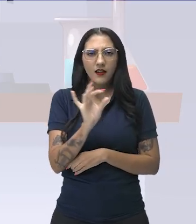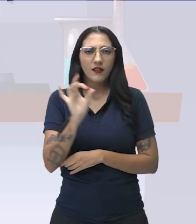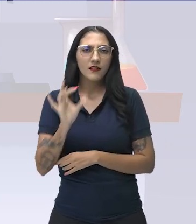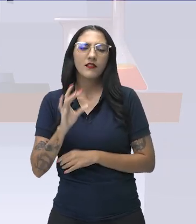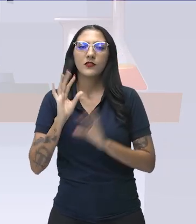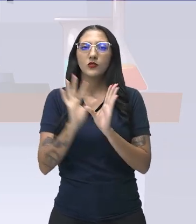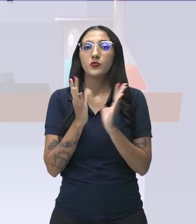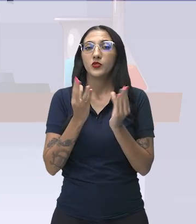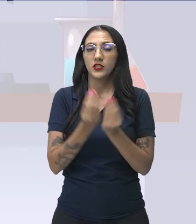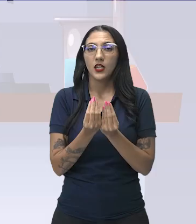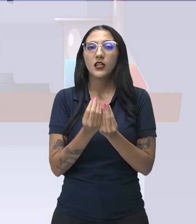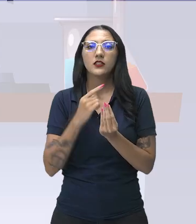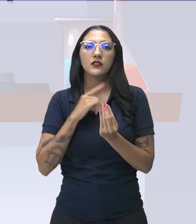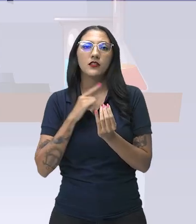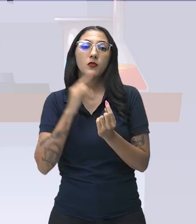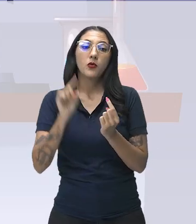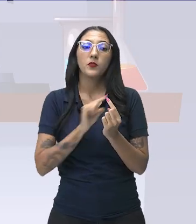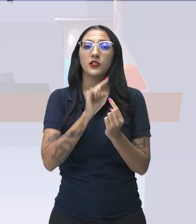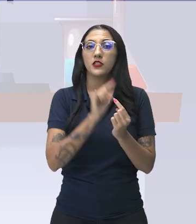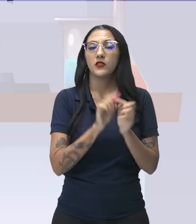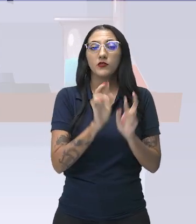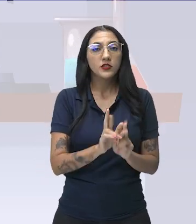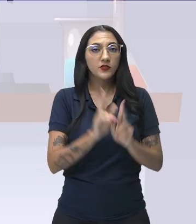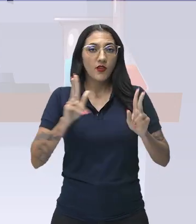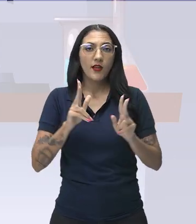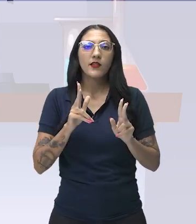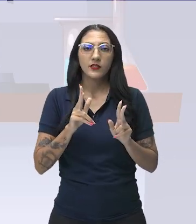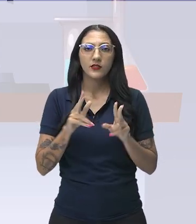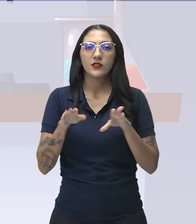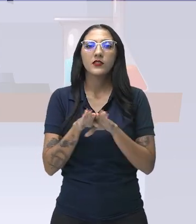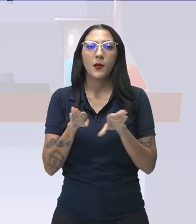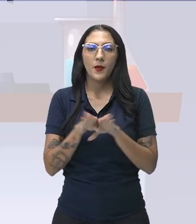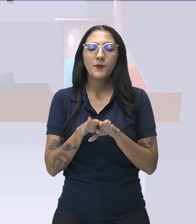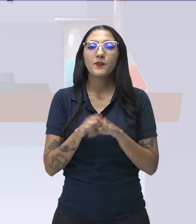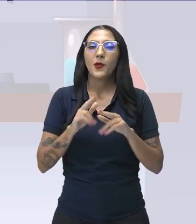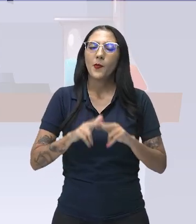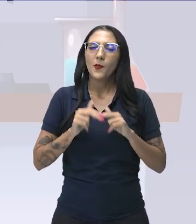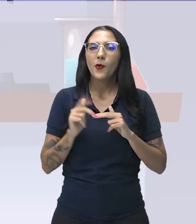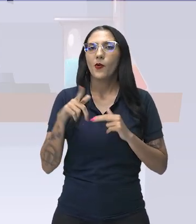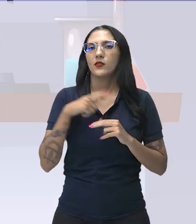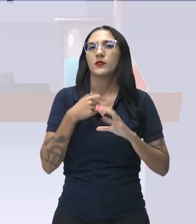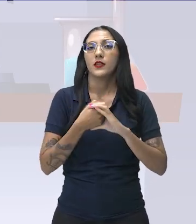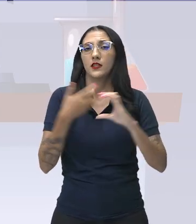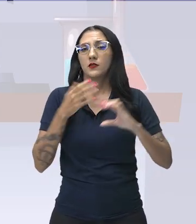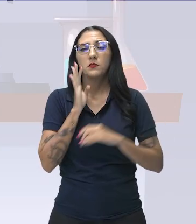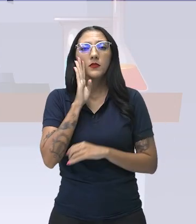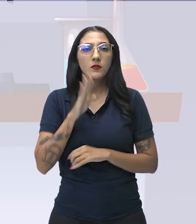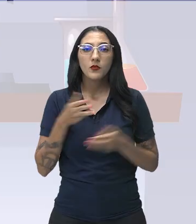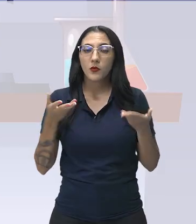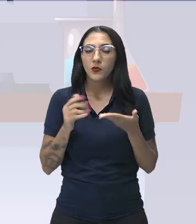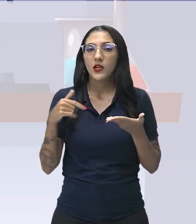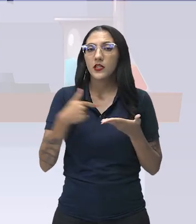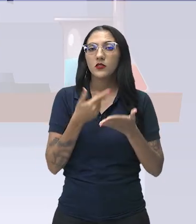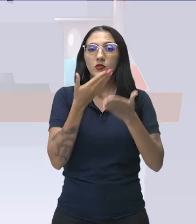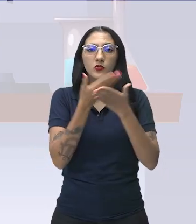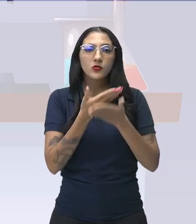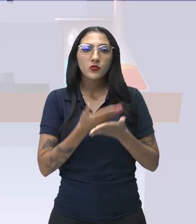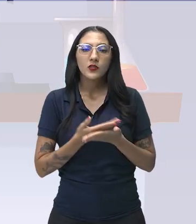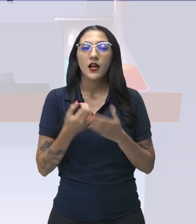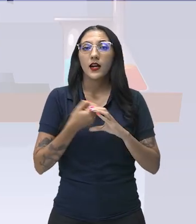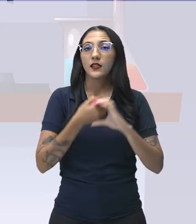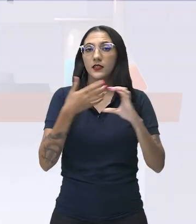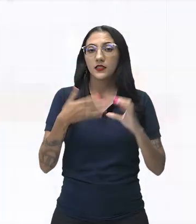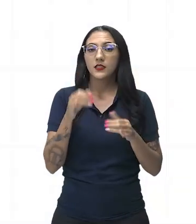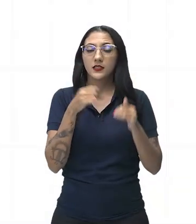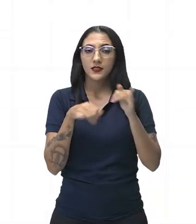uma aplicação e uma finalidade de como ela vai atuar. E isso é um princípio do que trabalharemos hoje, que é chamado de funções